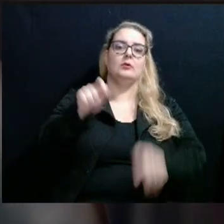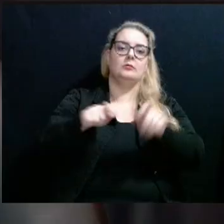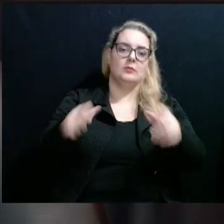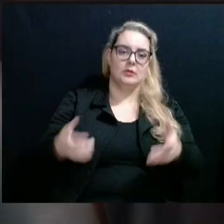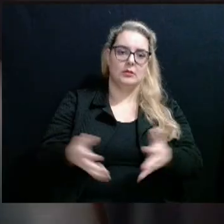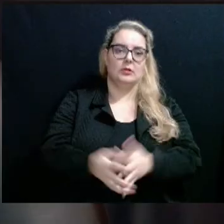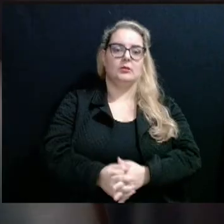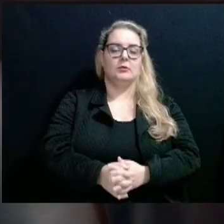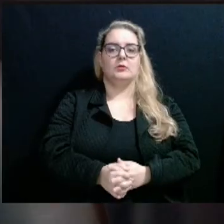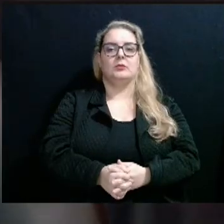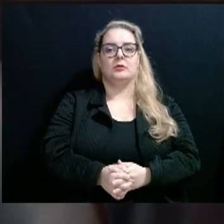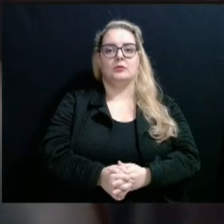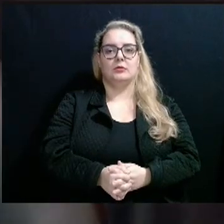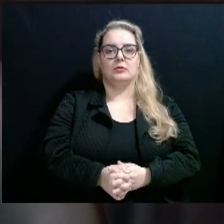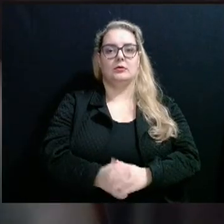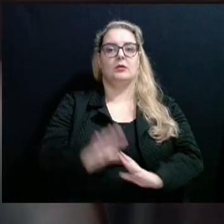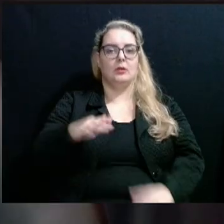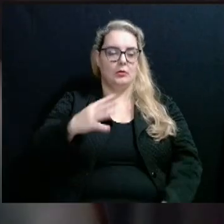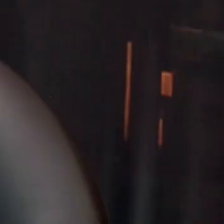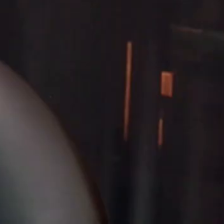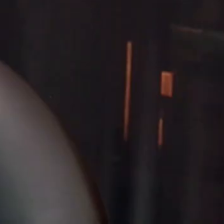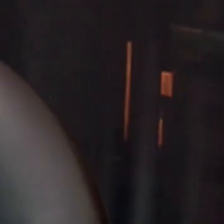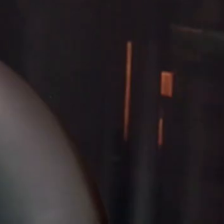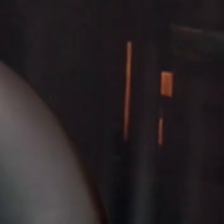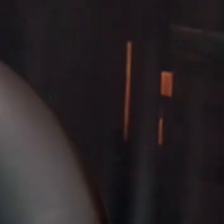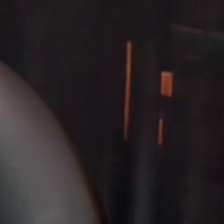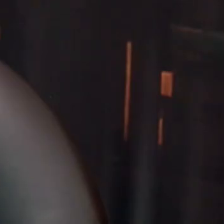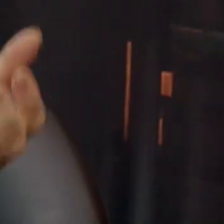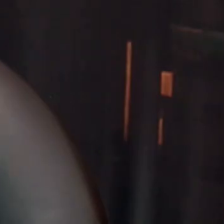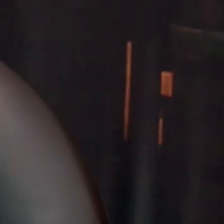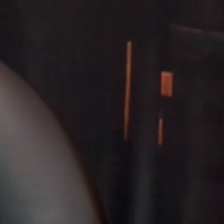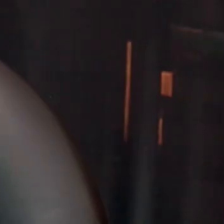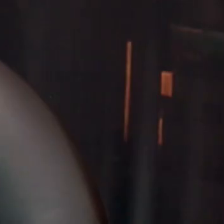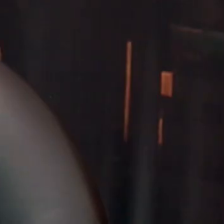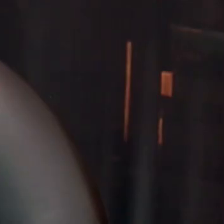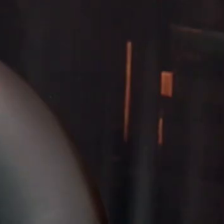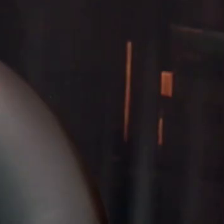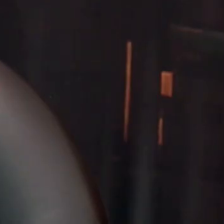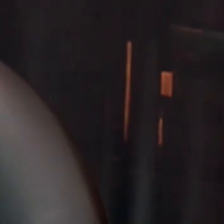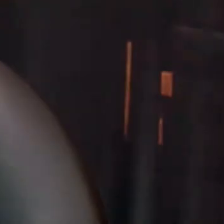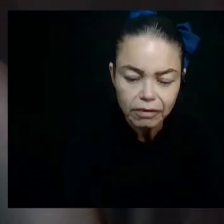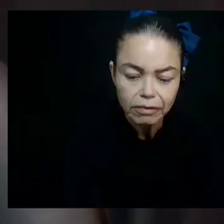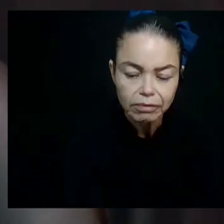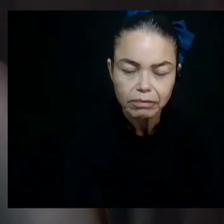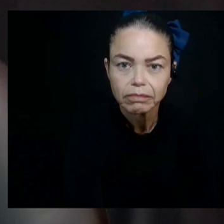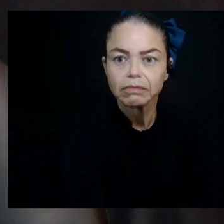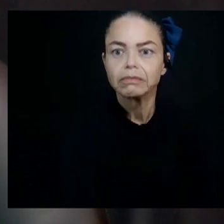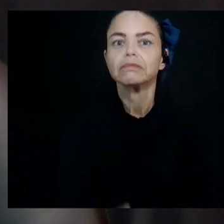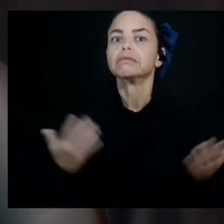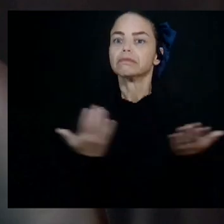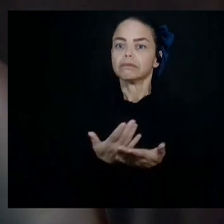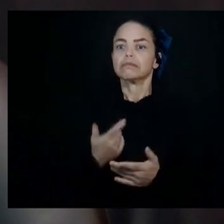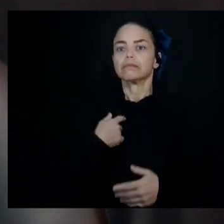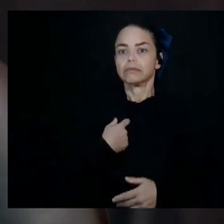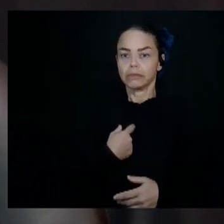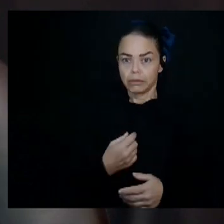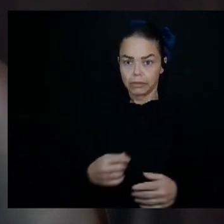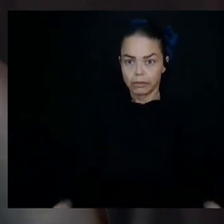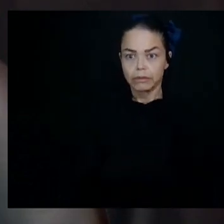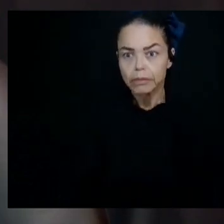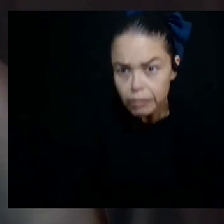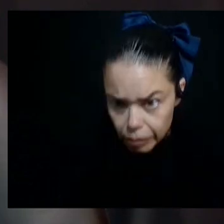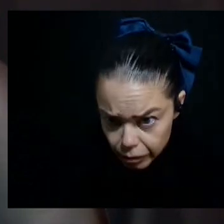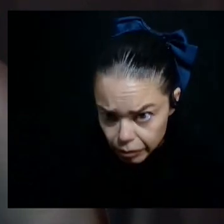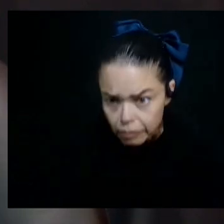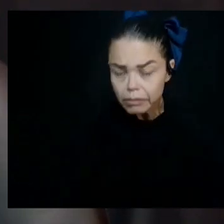a gente conhece pessoas onívoras e que, né, pinta algum climinha, alguma coisa assim, o onívoro